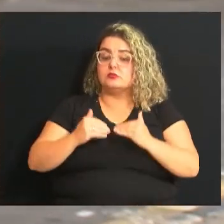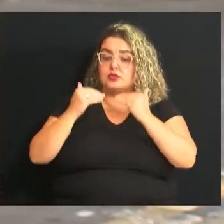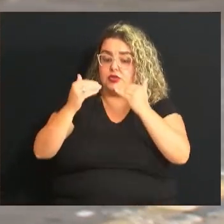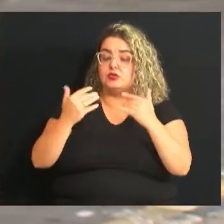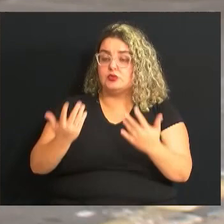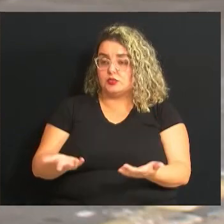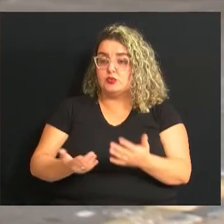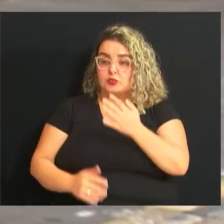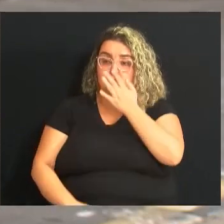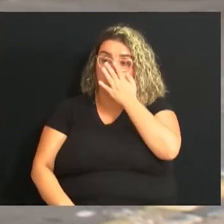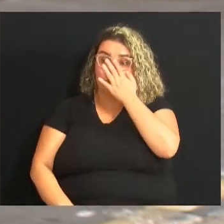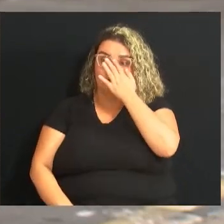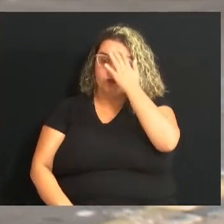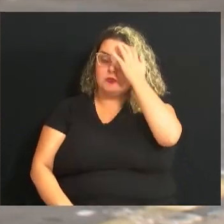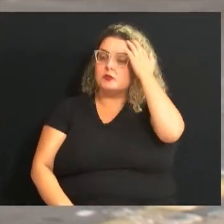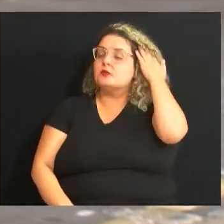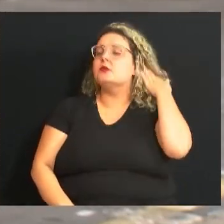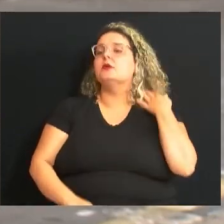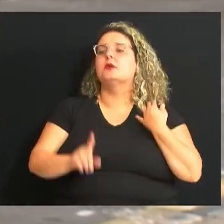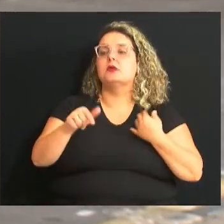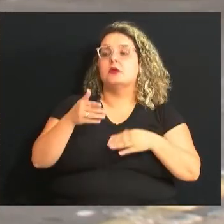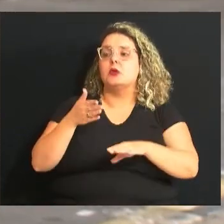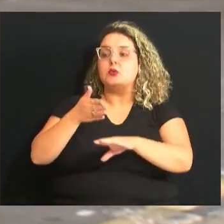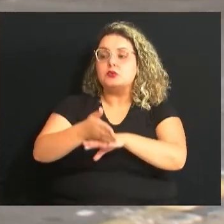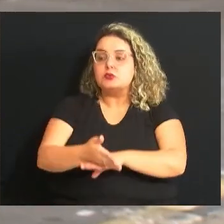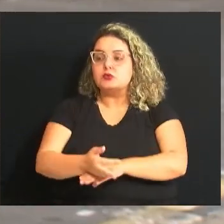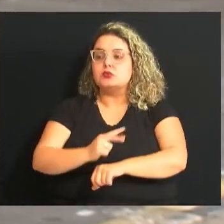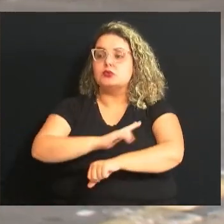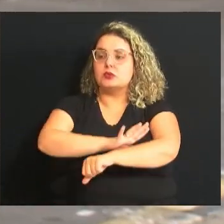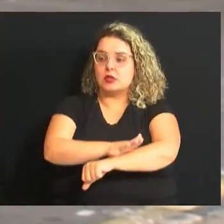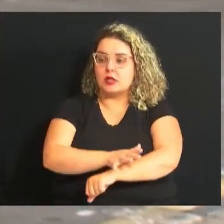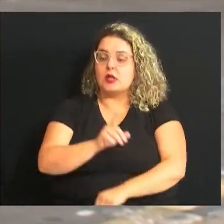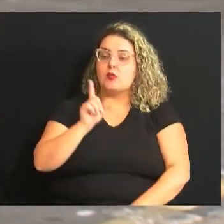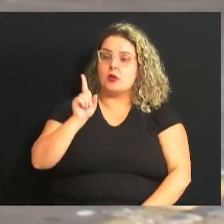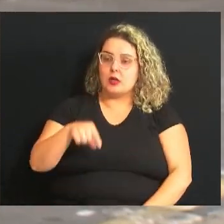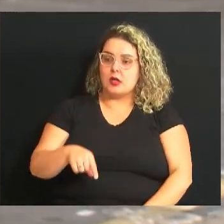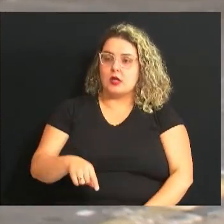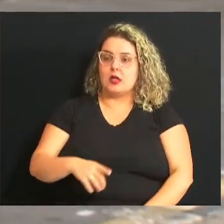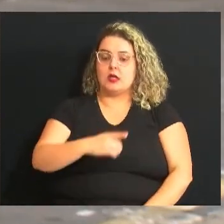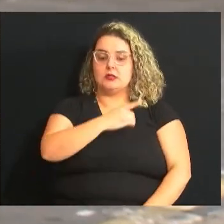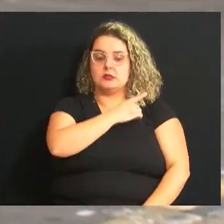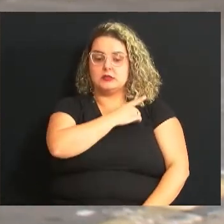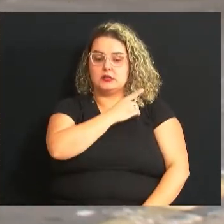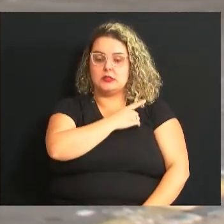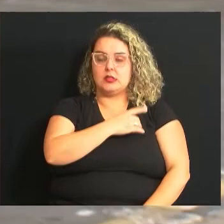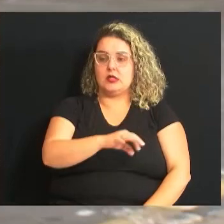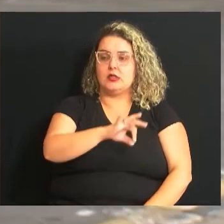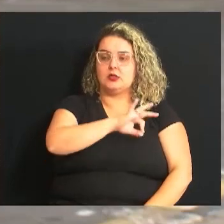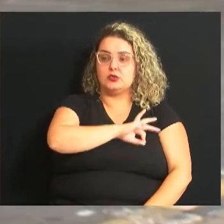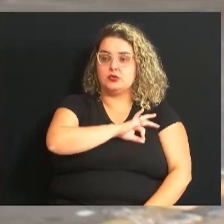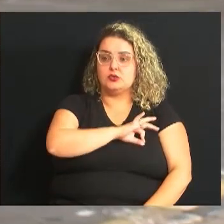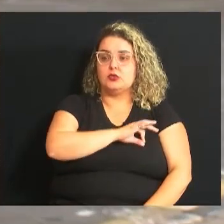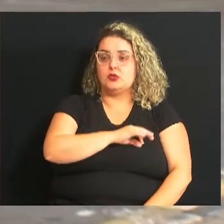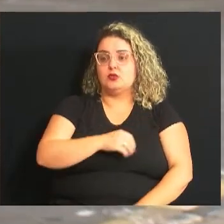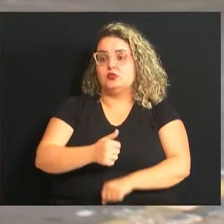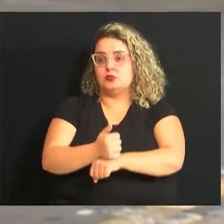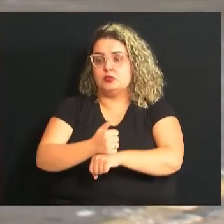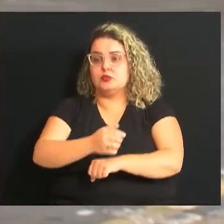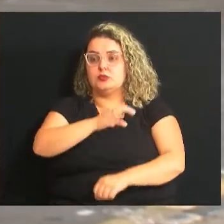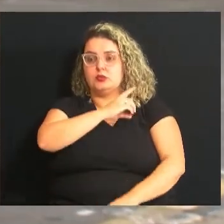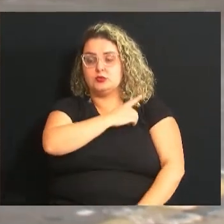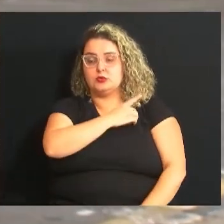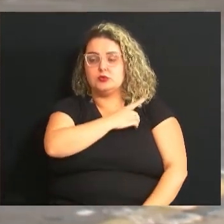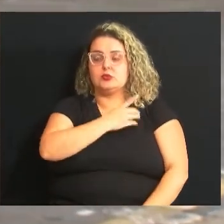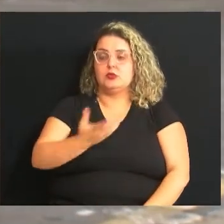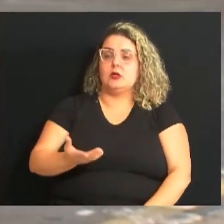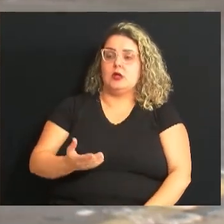sobretudo aqueles que a porta de entrada dos casos de racismo, que é as delegacias de polícia, os delegados, enfim, a